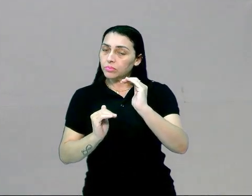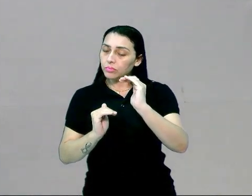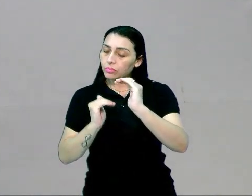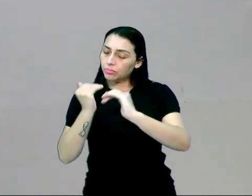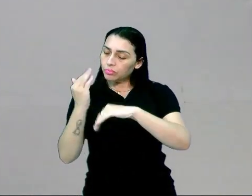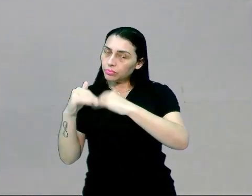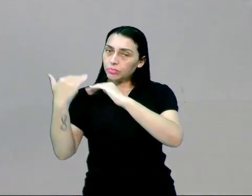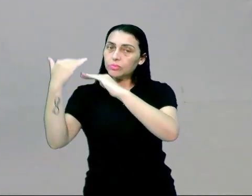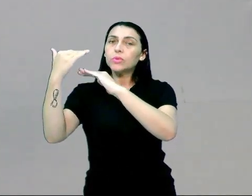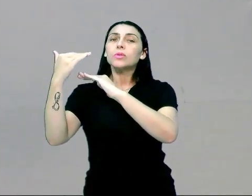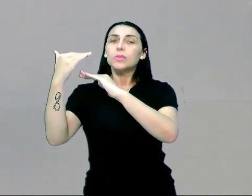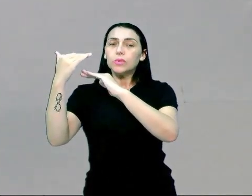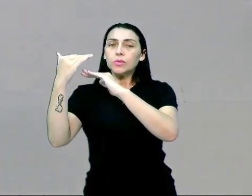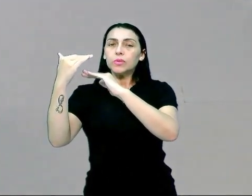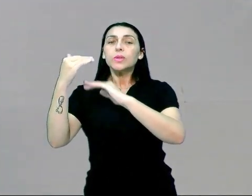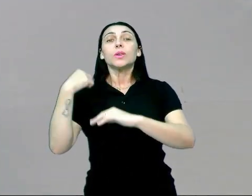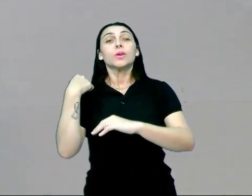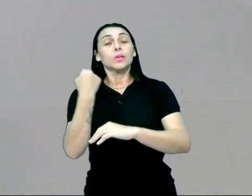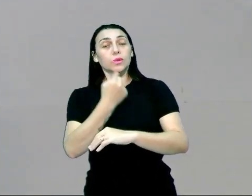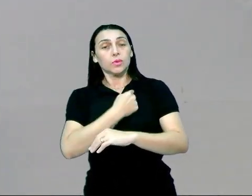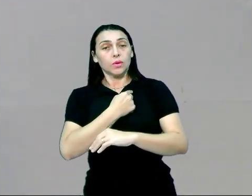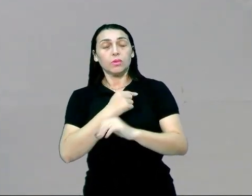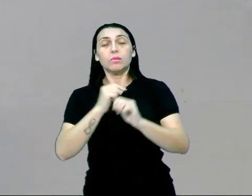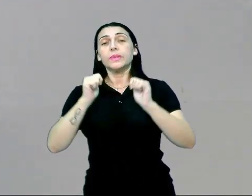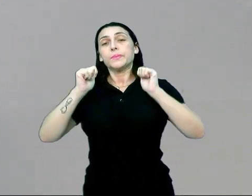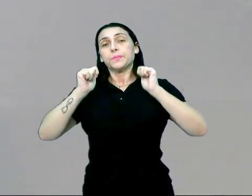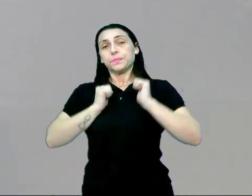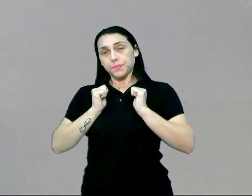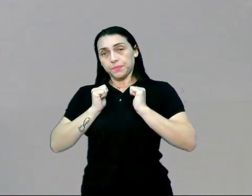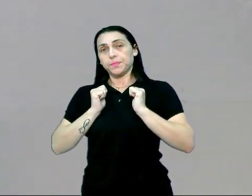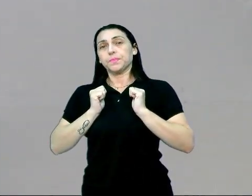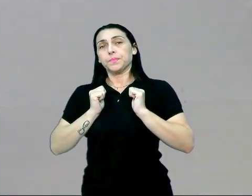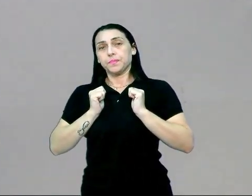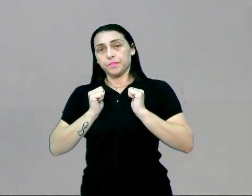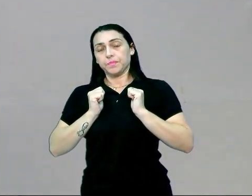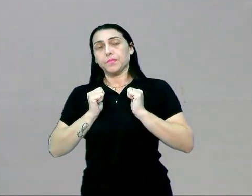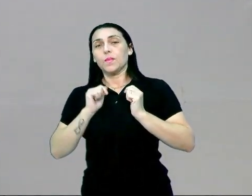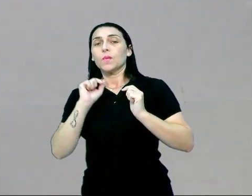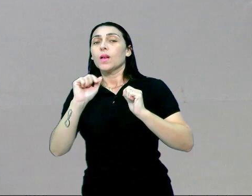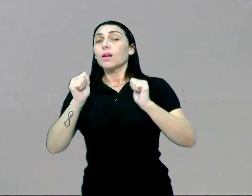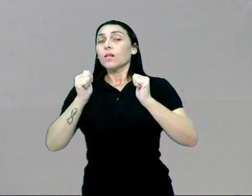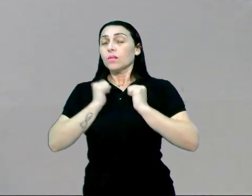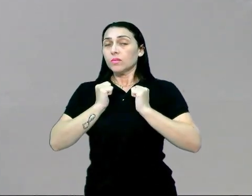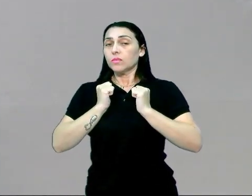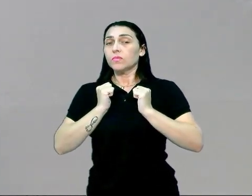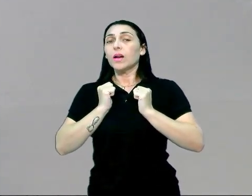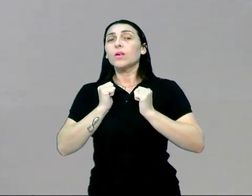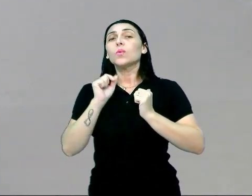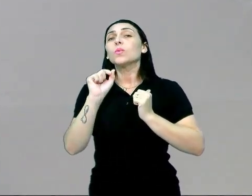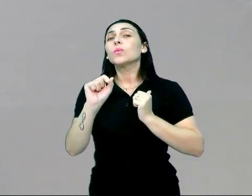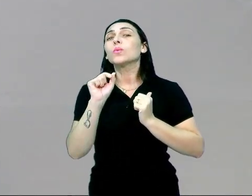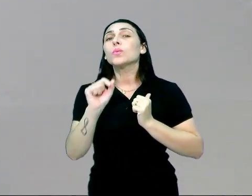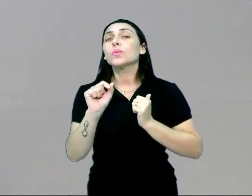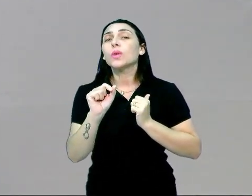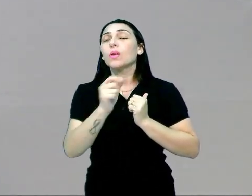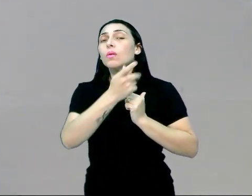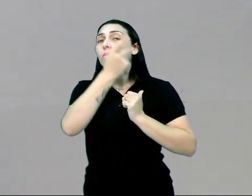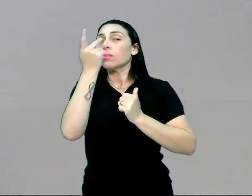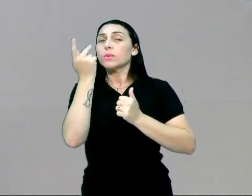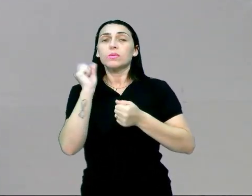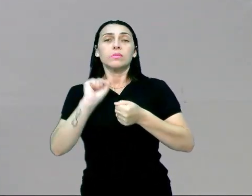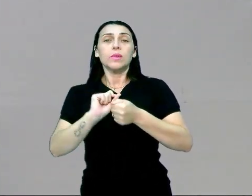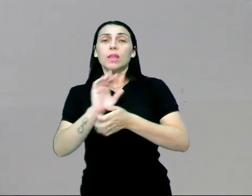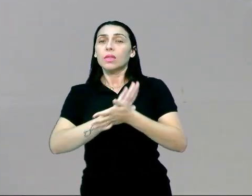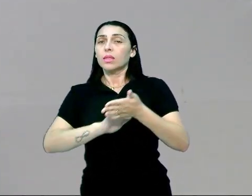essa evolução a gente ficou um pouco mais acomodado. E esse acômodo a gente correlaciona com quem? Com o sedentarismo. E